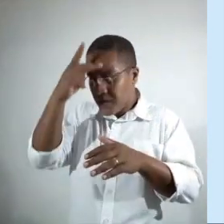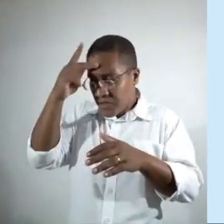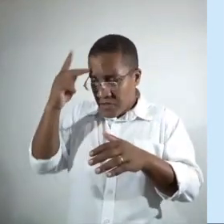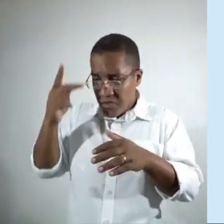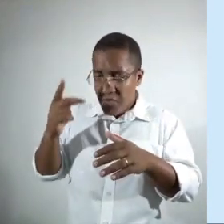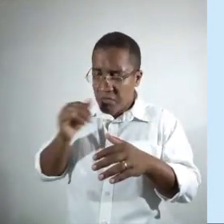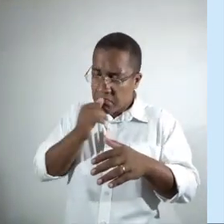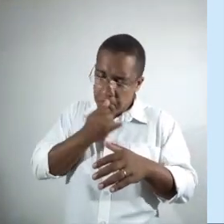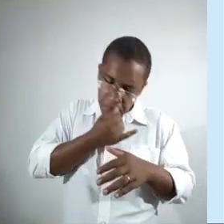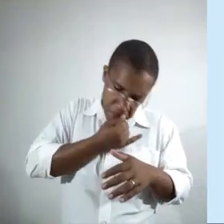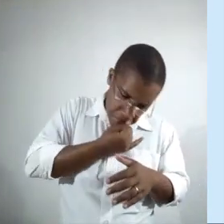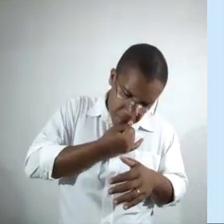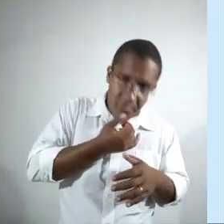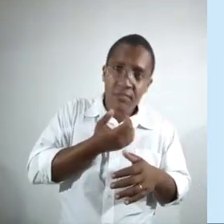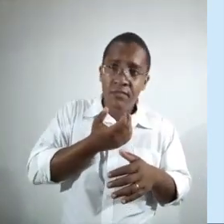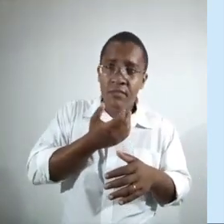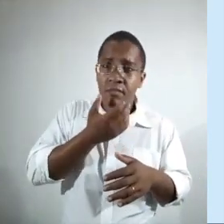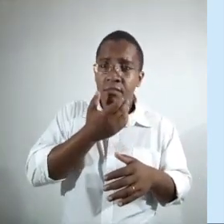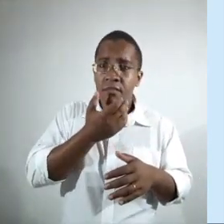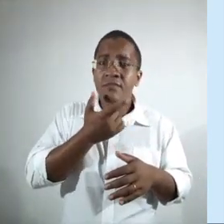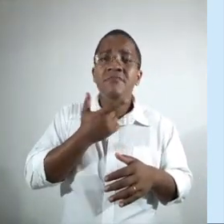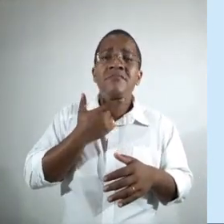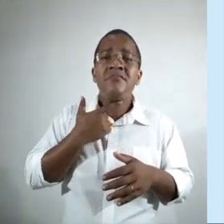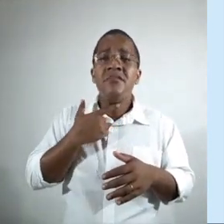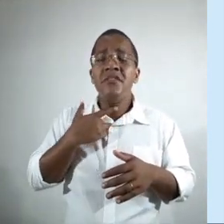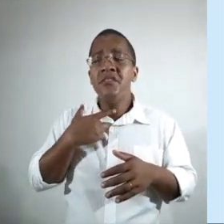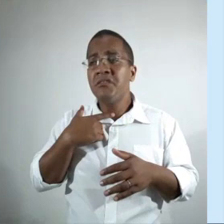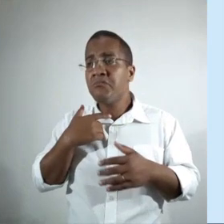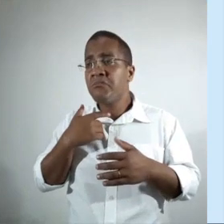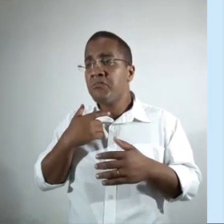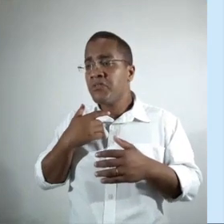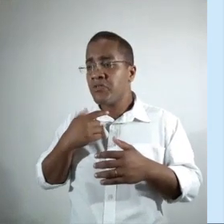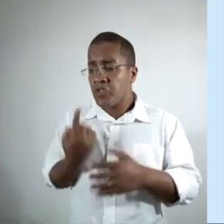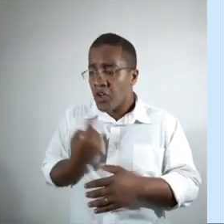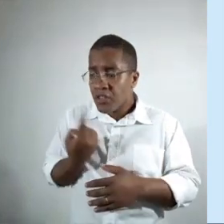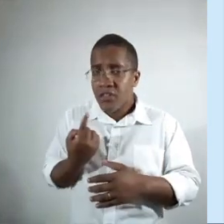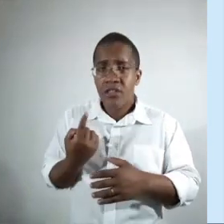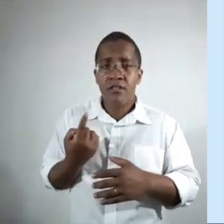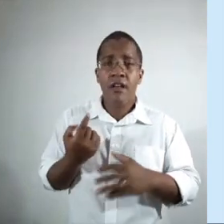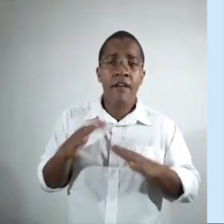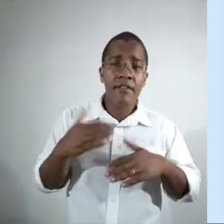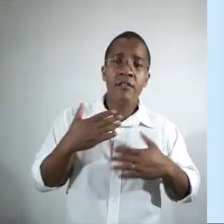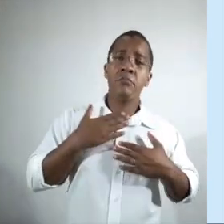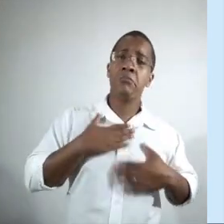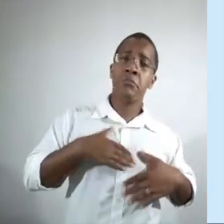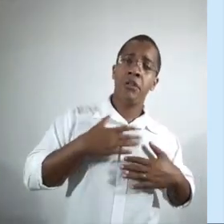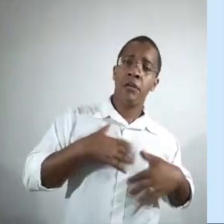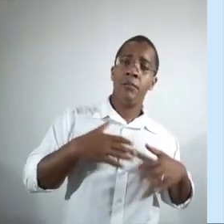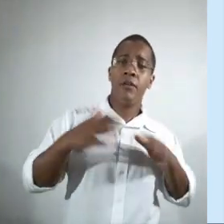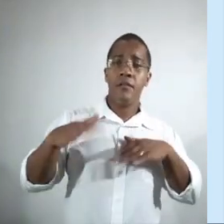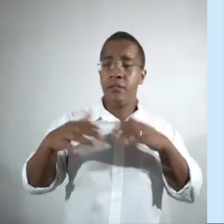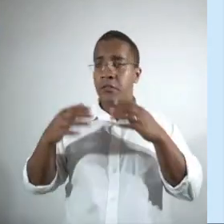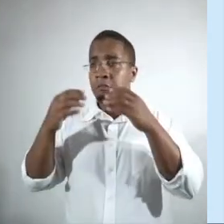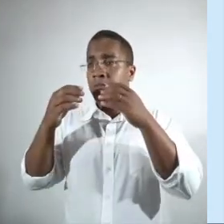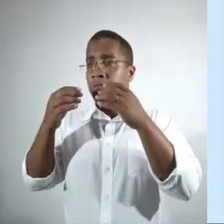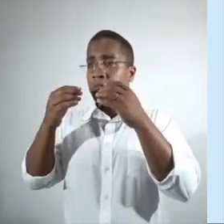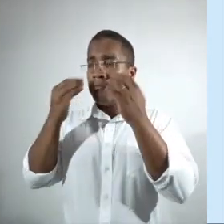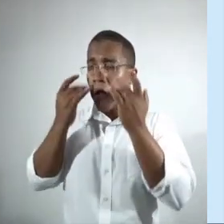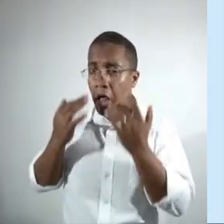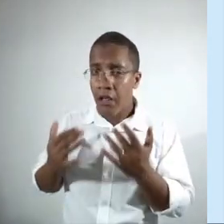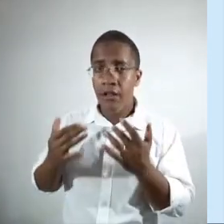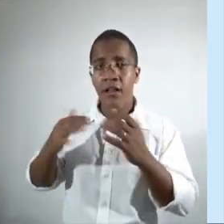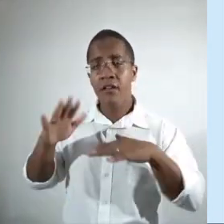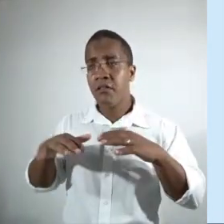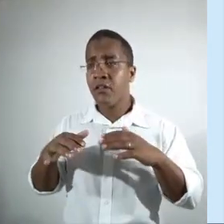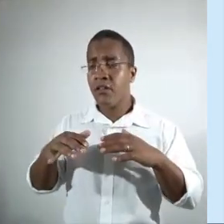isso mesmo. Tem dia que você está mais tranquilo, tem dia que você está mais choroso, tem dia que você não está afim de